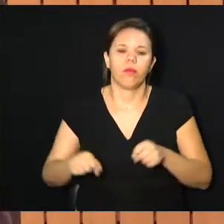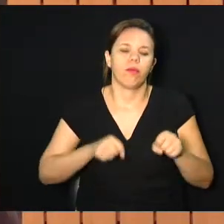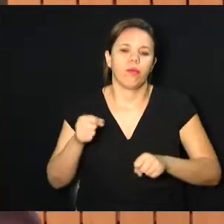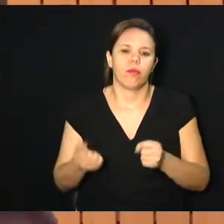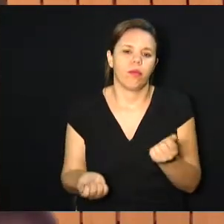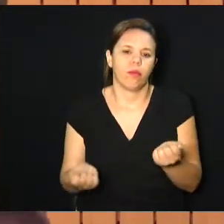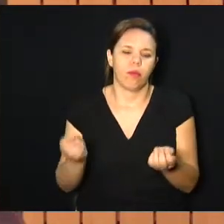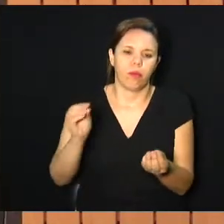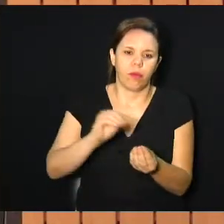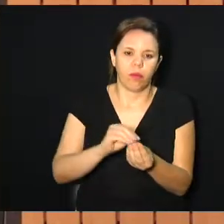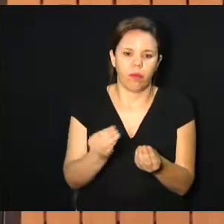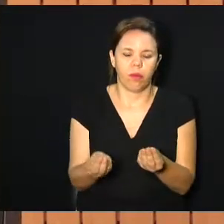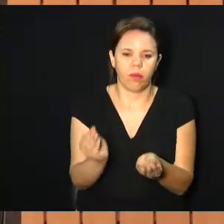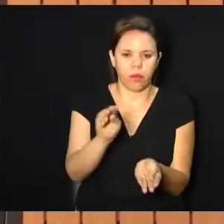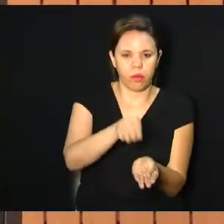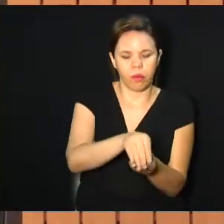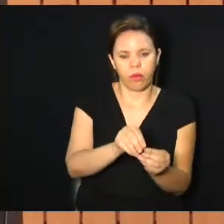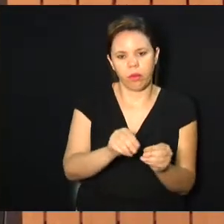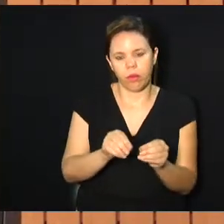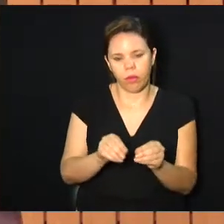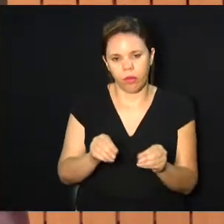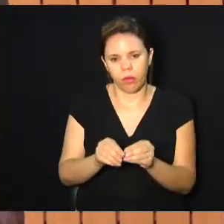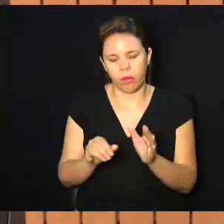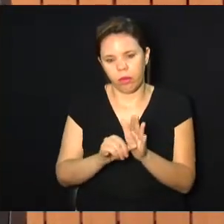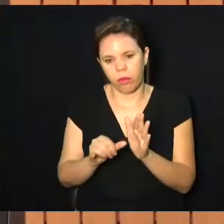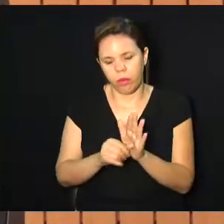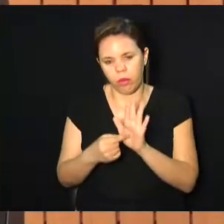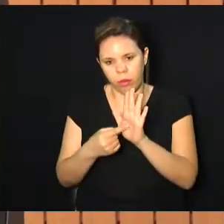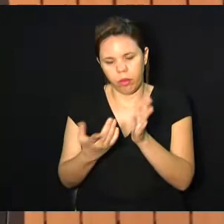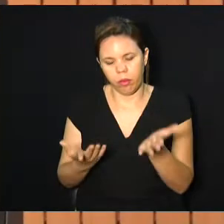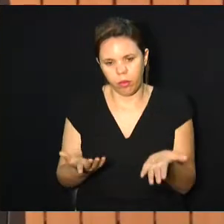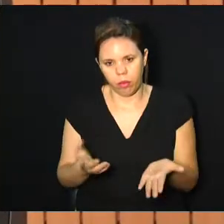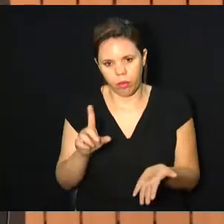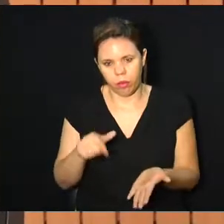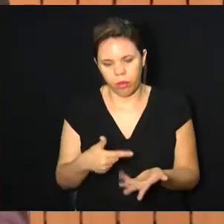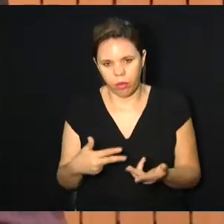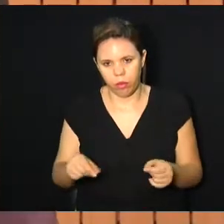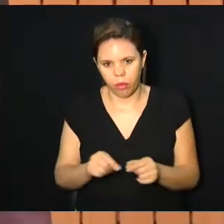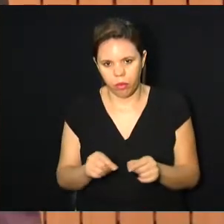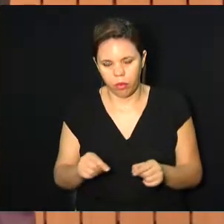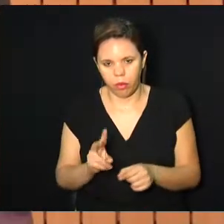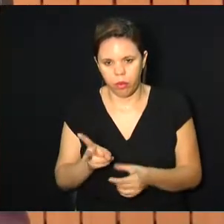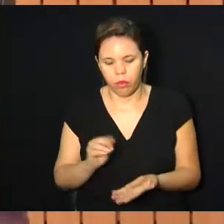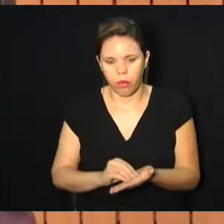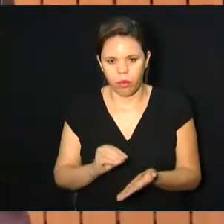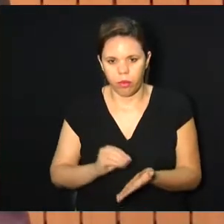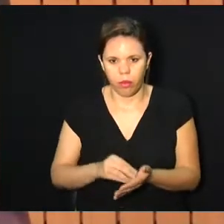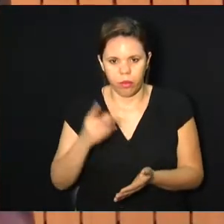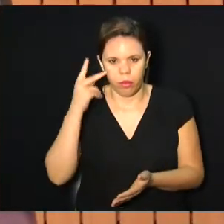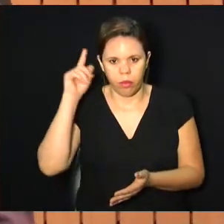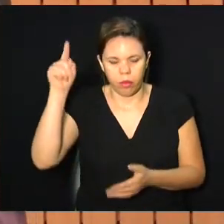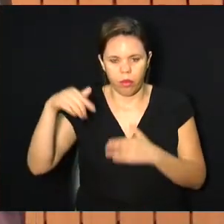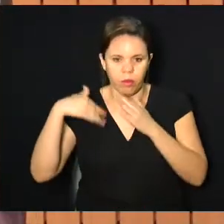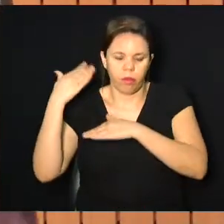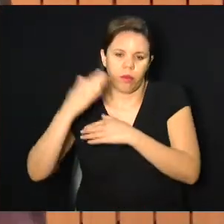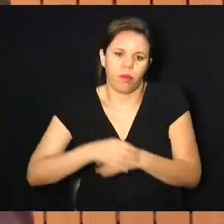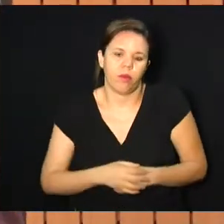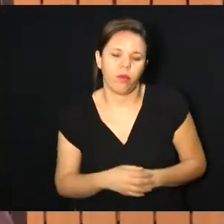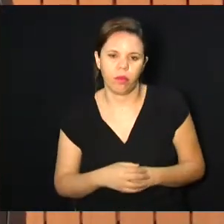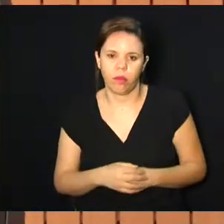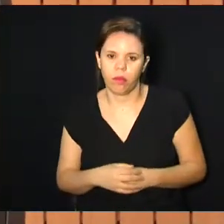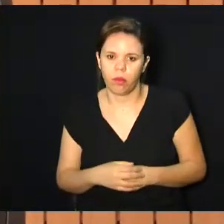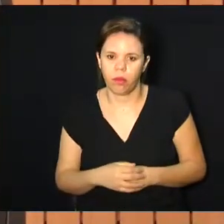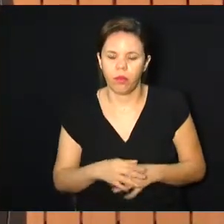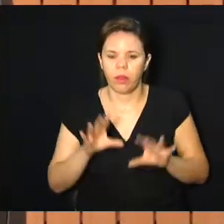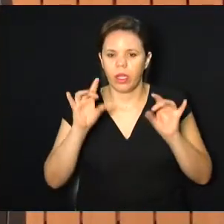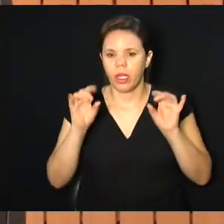edital menciona isso, e o edital tem que mencionar isso. E outro ponto que sempre falta, mesmo São Paulo não é muito avançado, é de